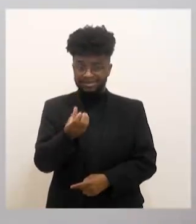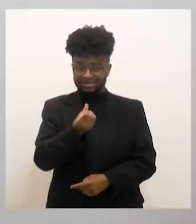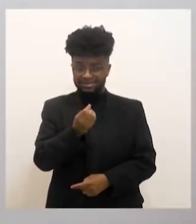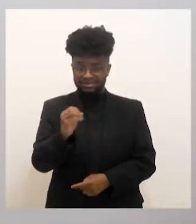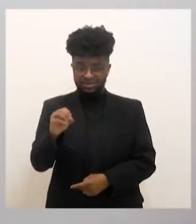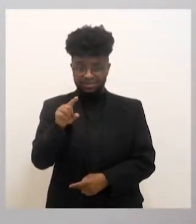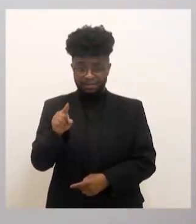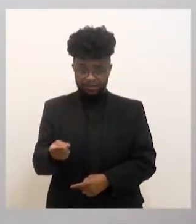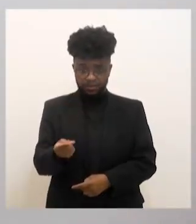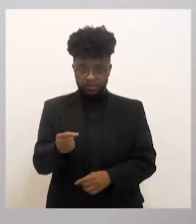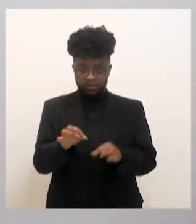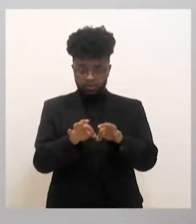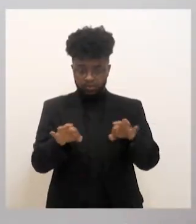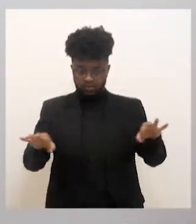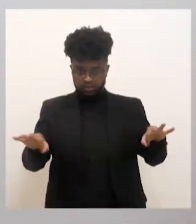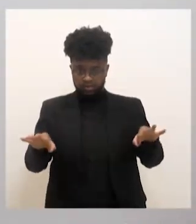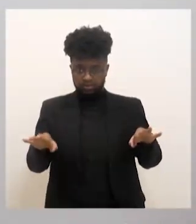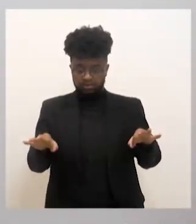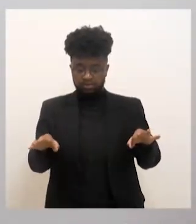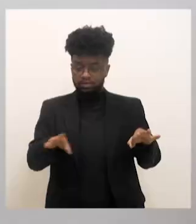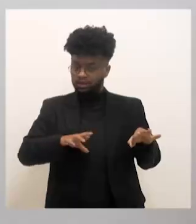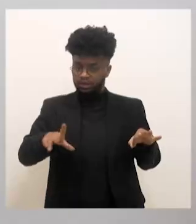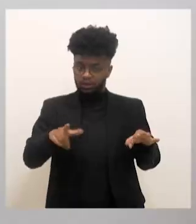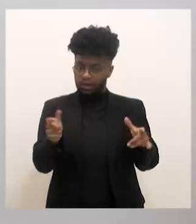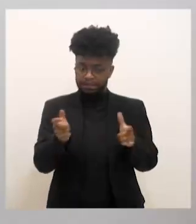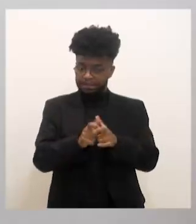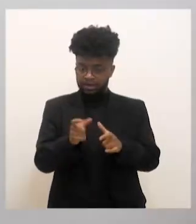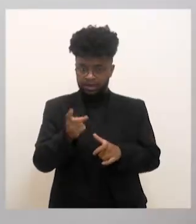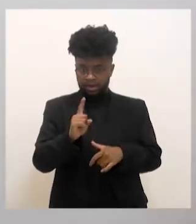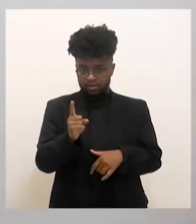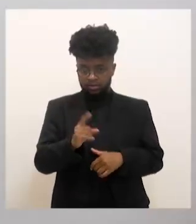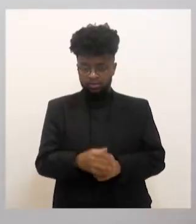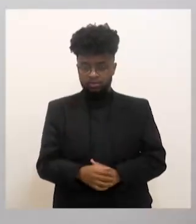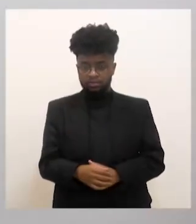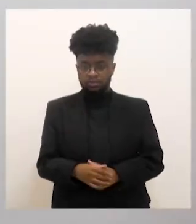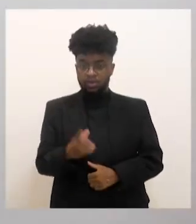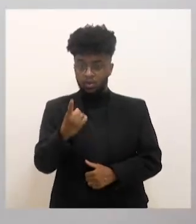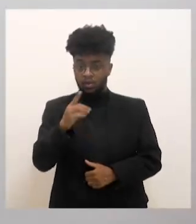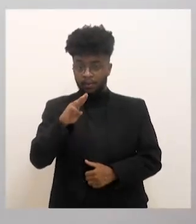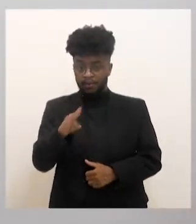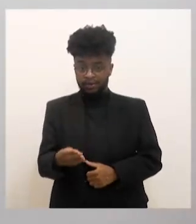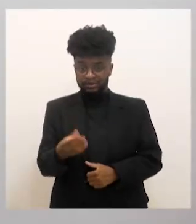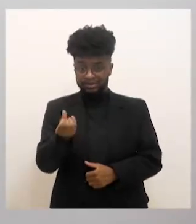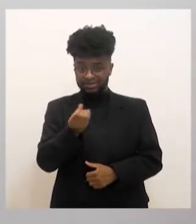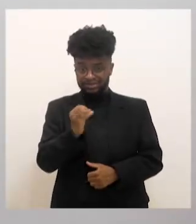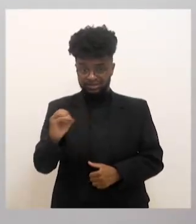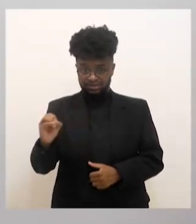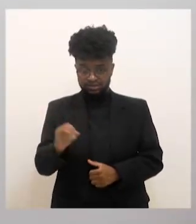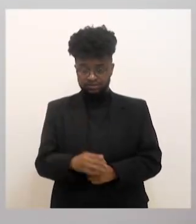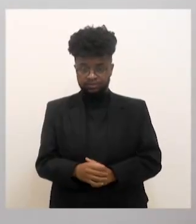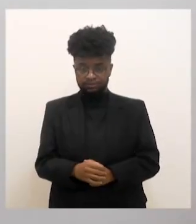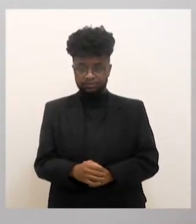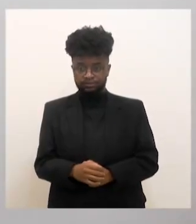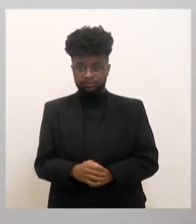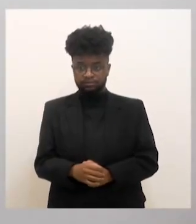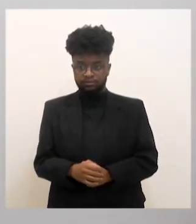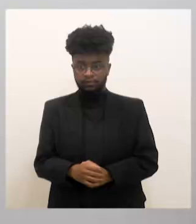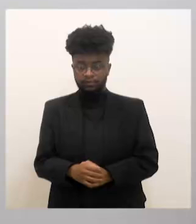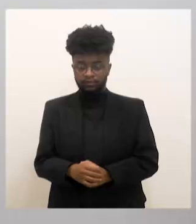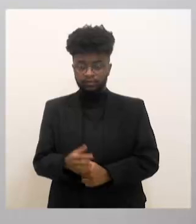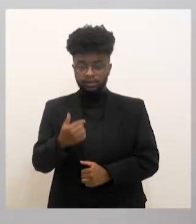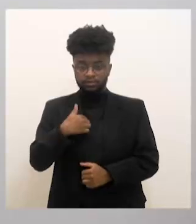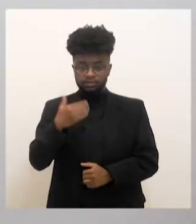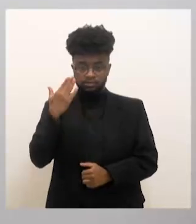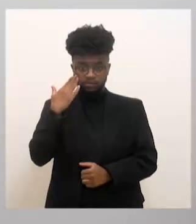1.600.000 metros quadrados. Não é pouca coisa. 1.600.000. Eu sei que o